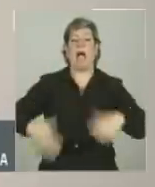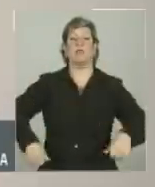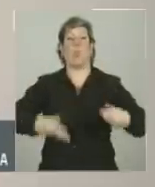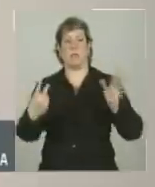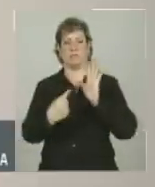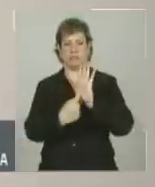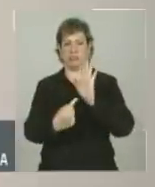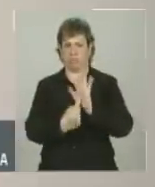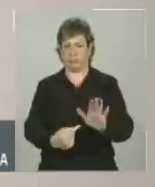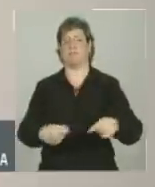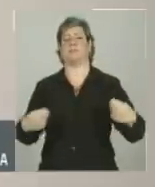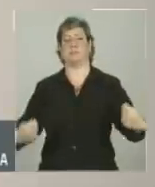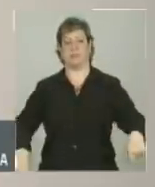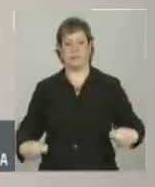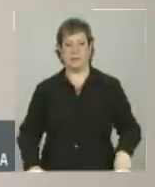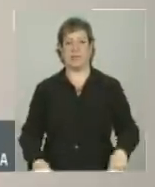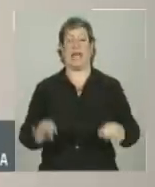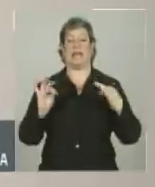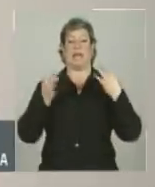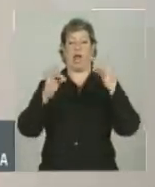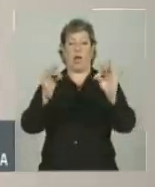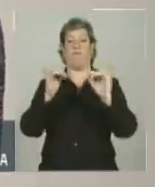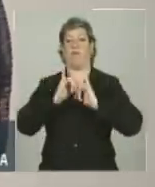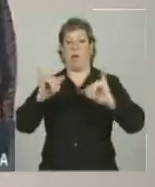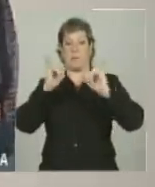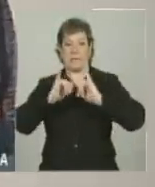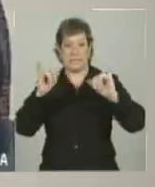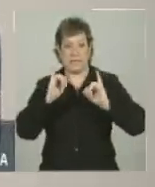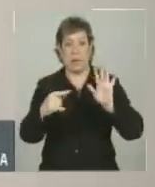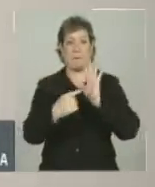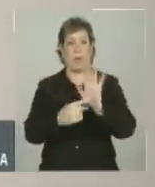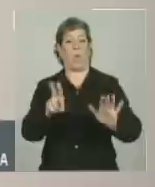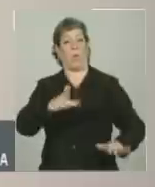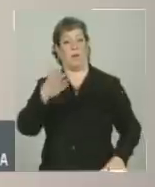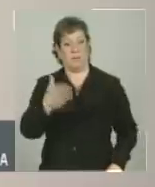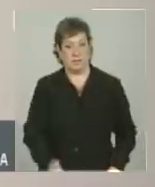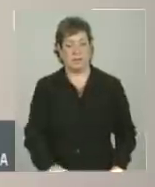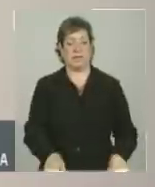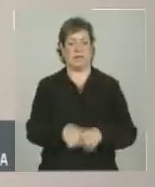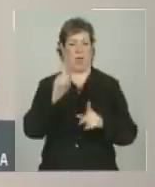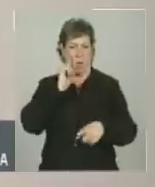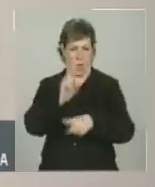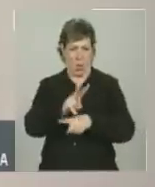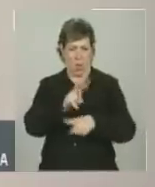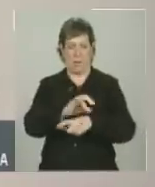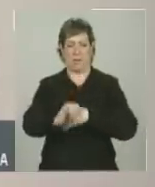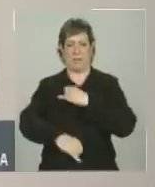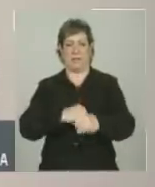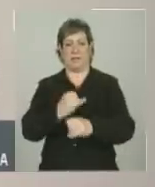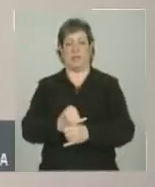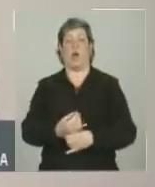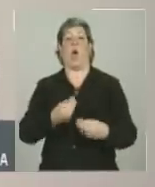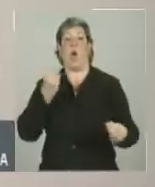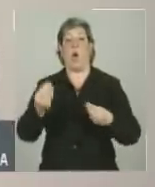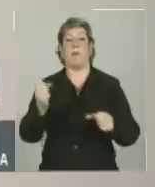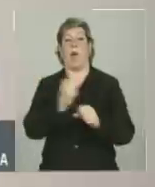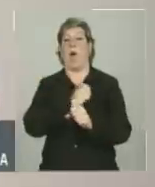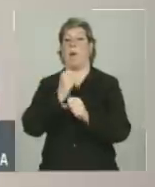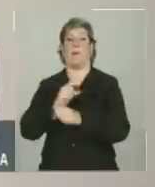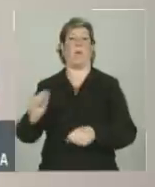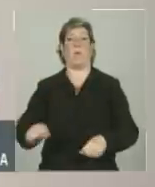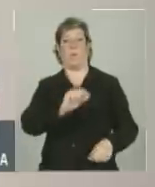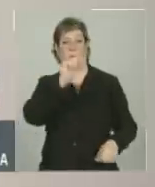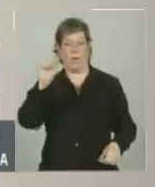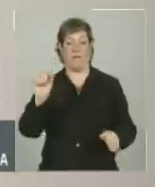utilizando tecnologia de informação, acompanhando sua execução online, para garantir que aconteçam